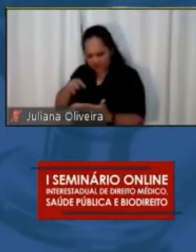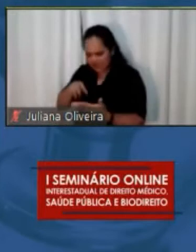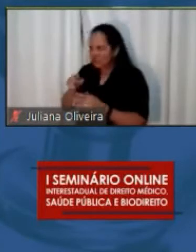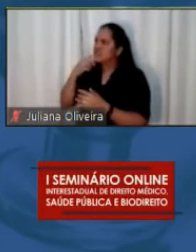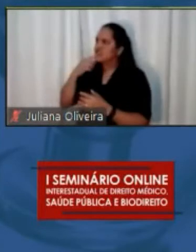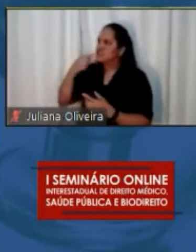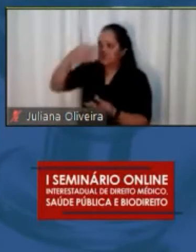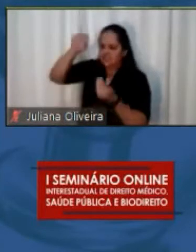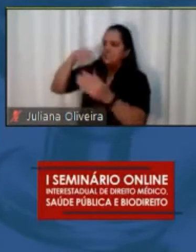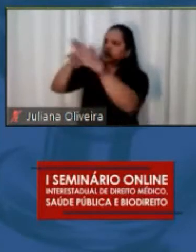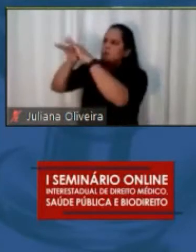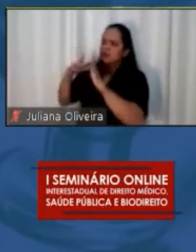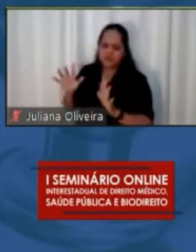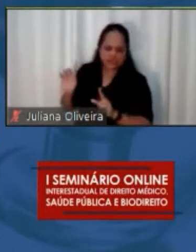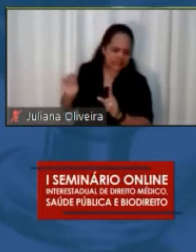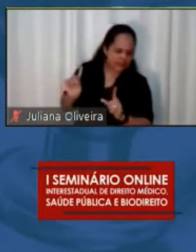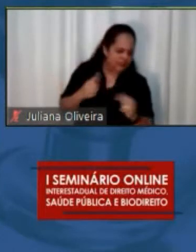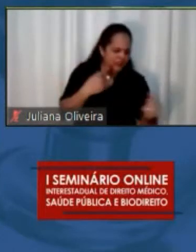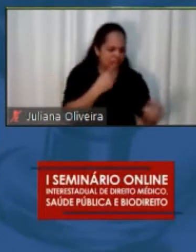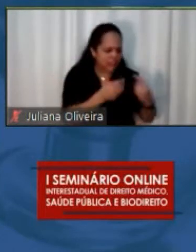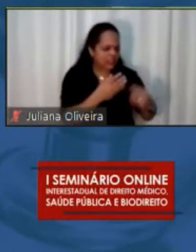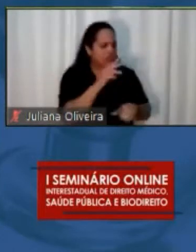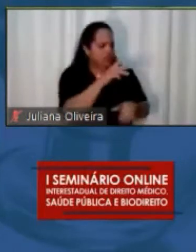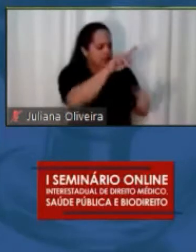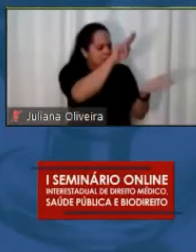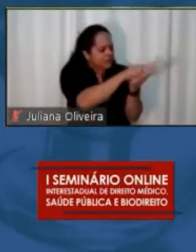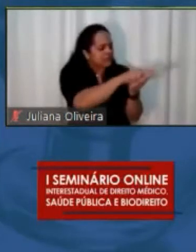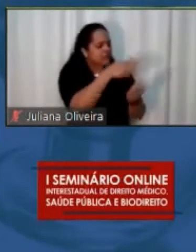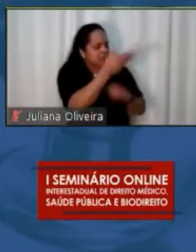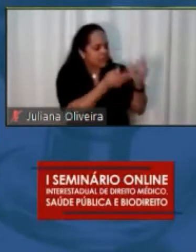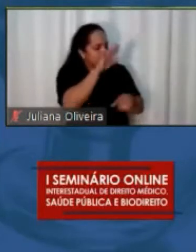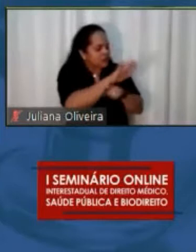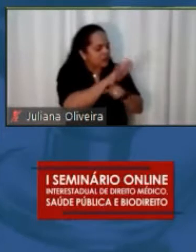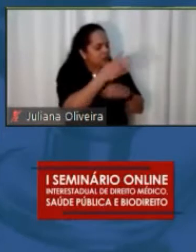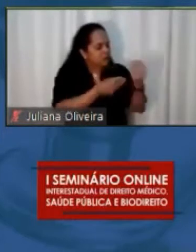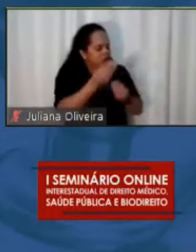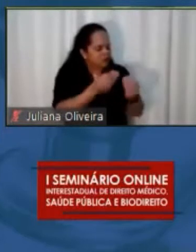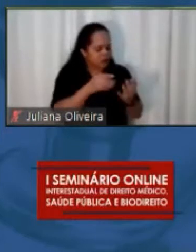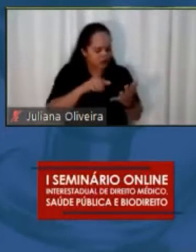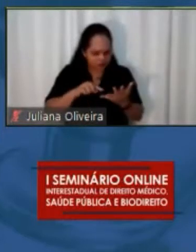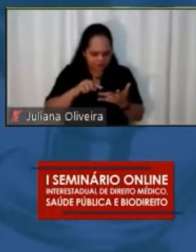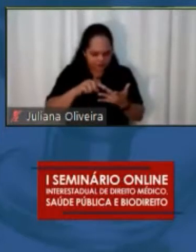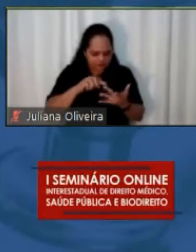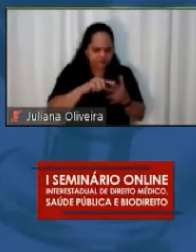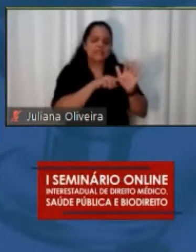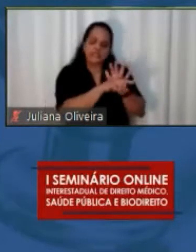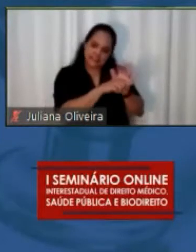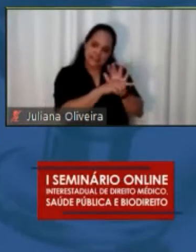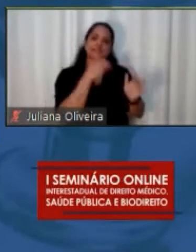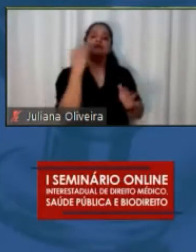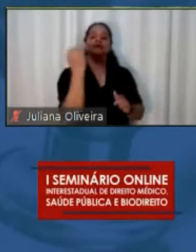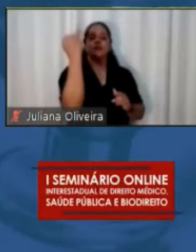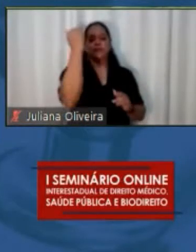alternativas combinadas. Não é, em geral, uma única alternativa, não é a única terapia, mas a